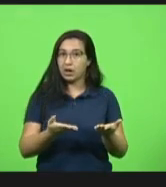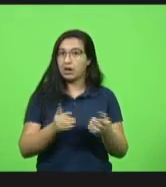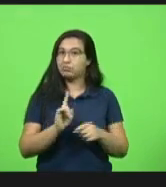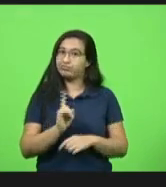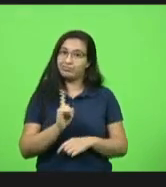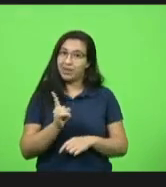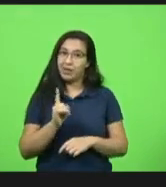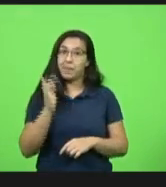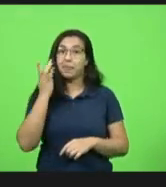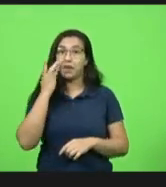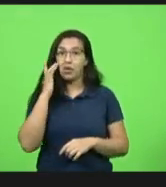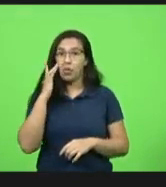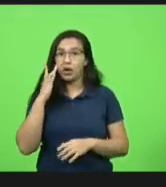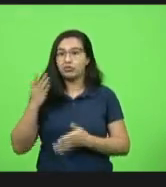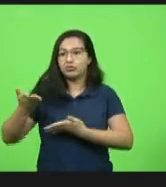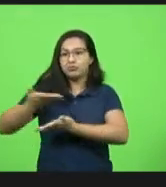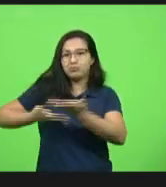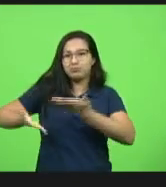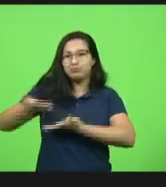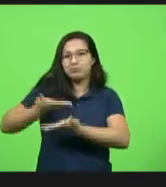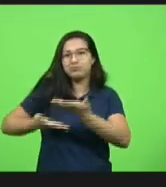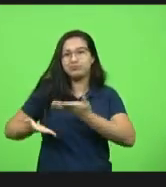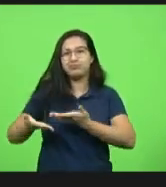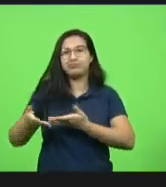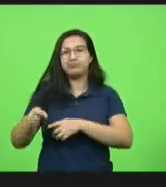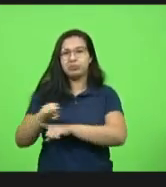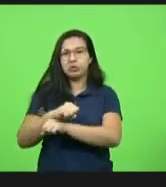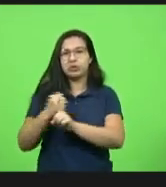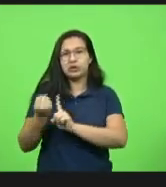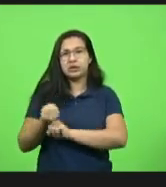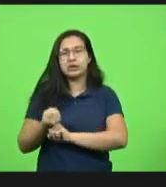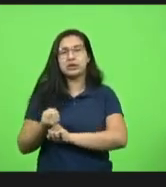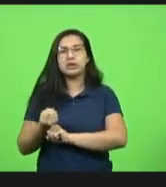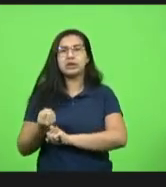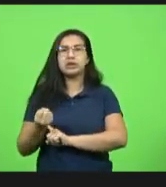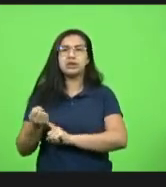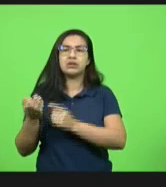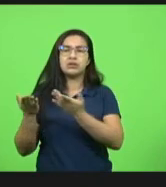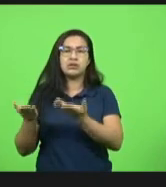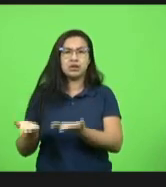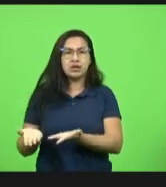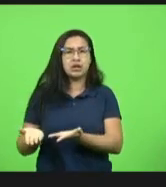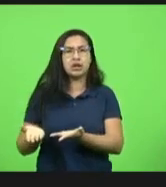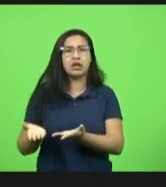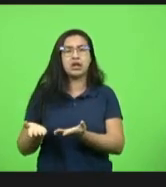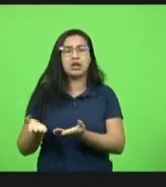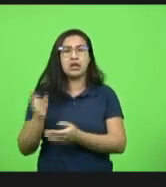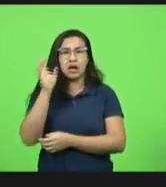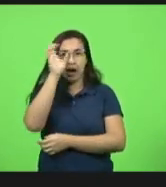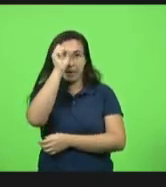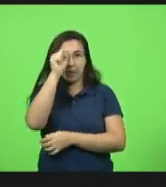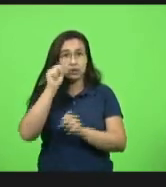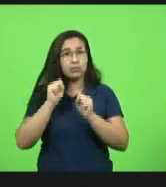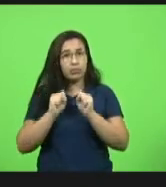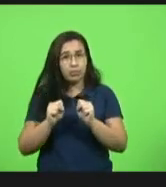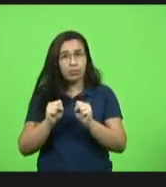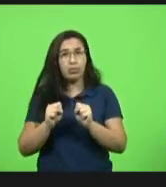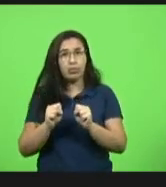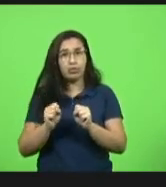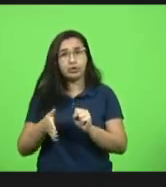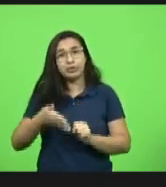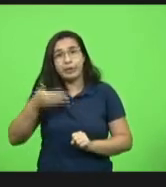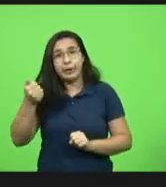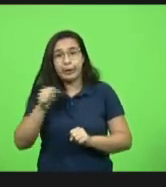uma das partes, se não mais, mas tão rica quanto o aprendizado em si. Mas não é essa